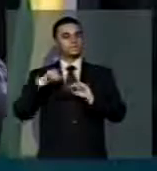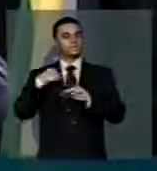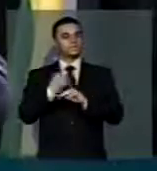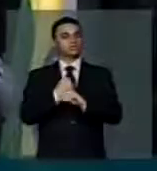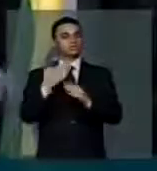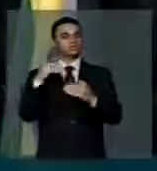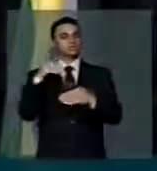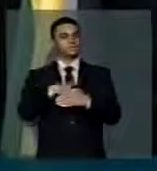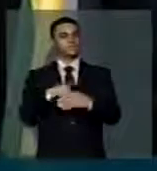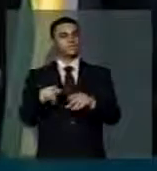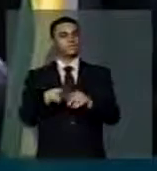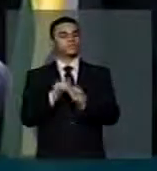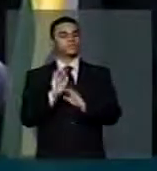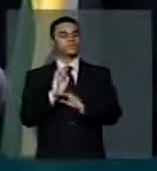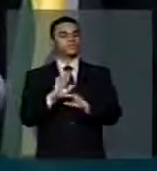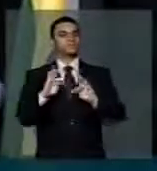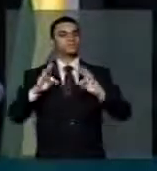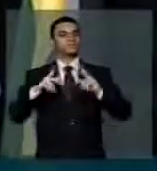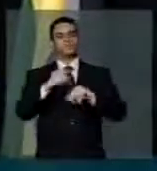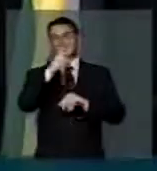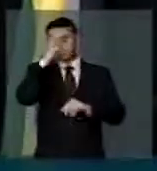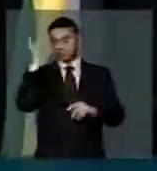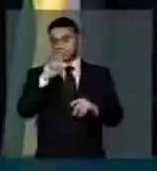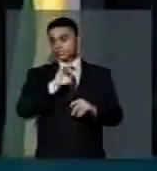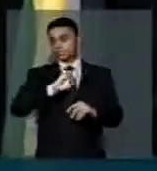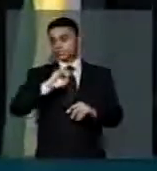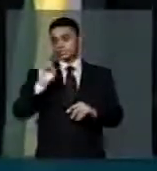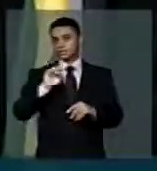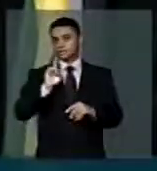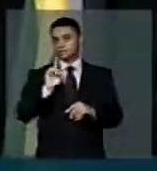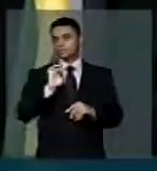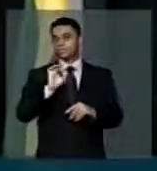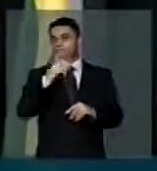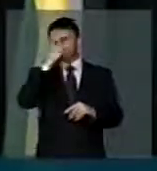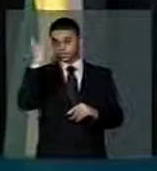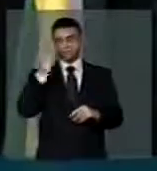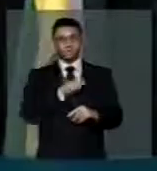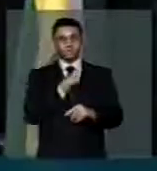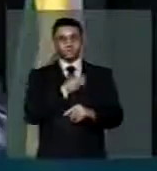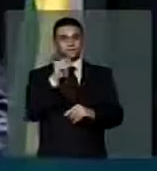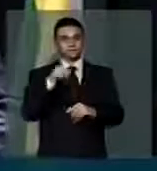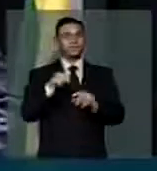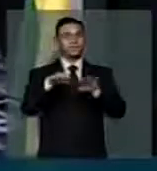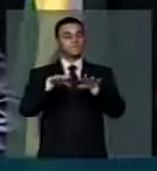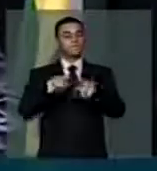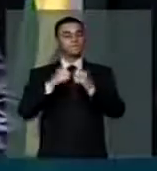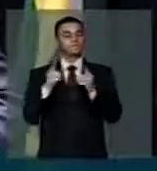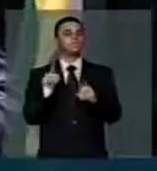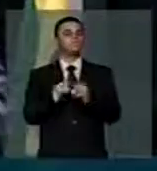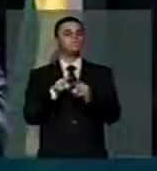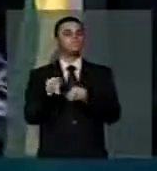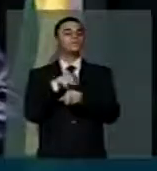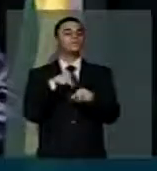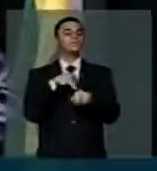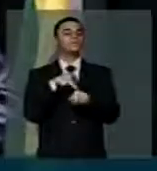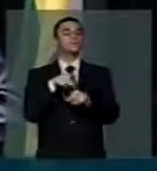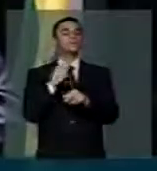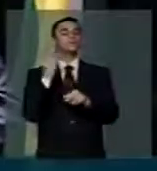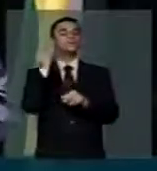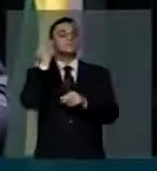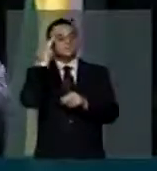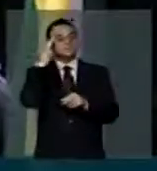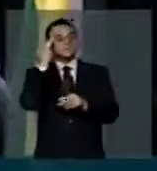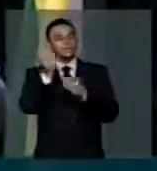e ajudando a todos, não só que estão nesse plenário, mas ao país que nos acompanha, a entender a importância